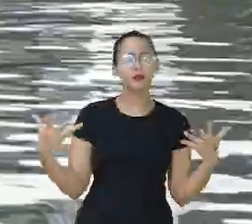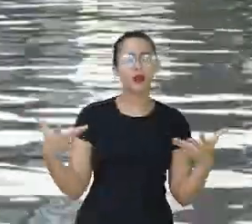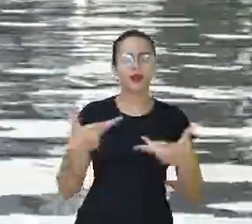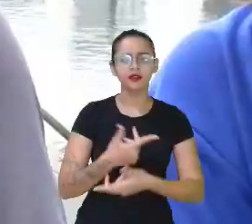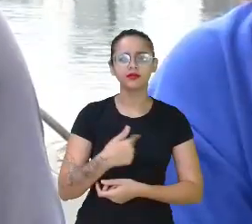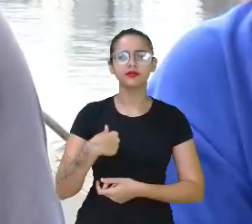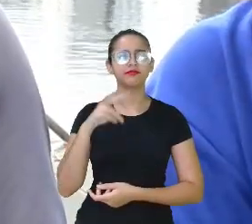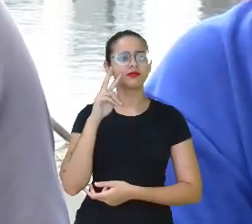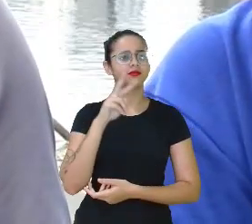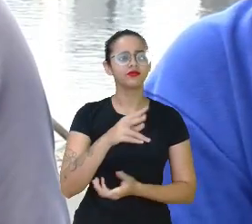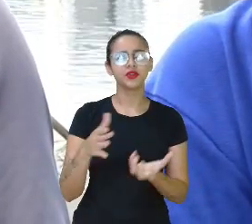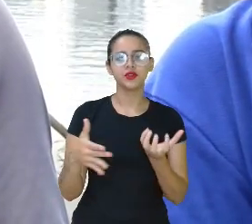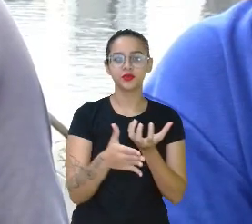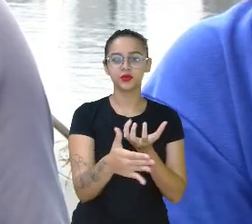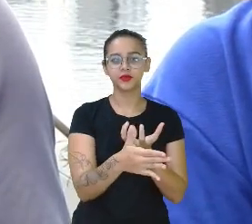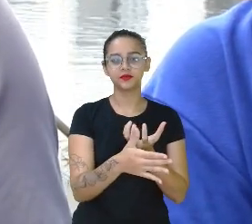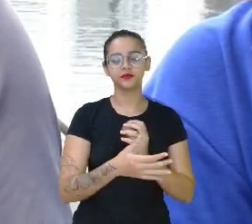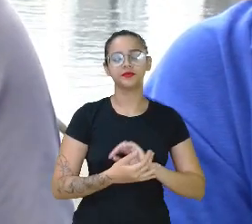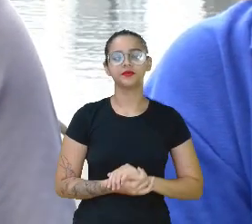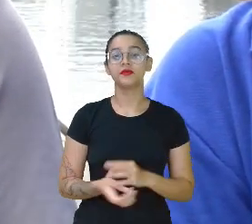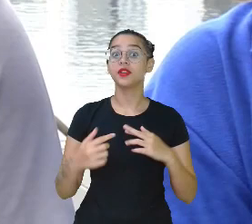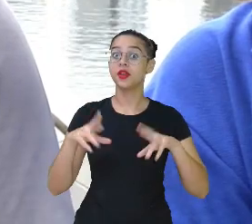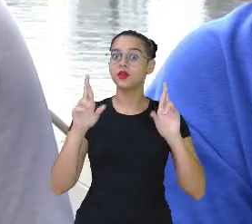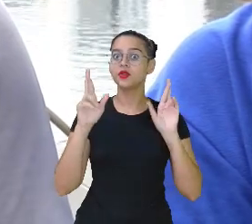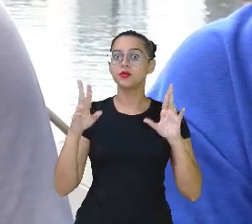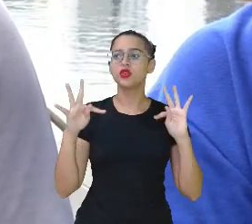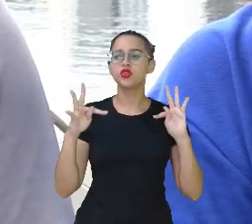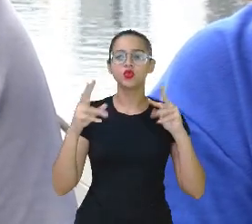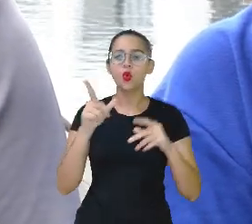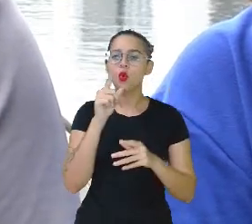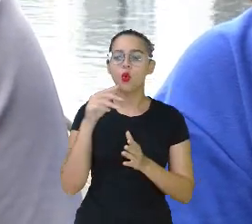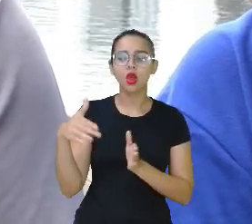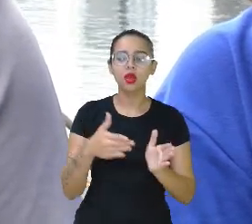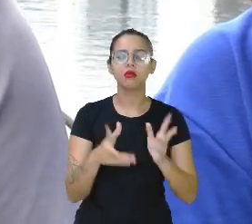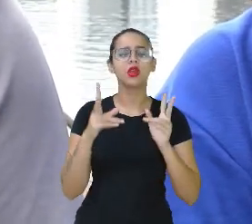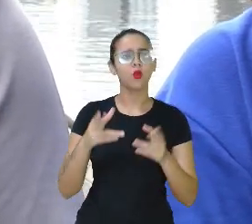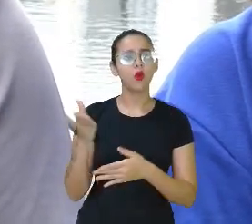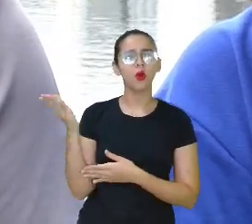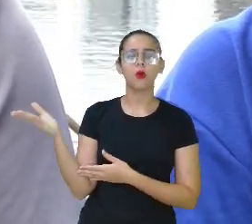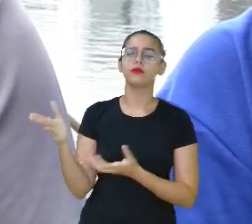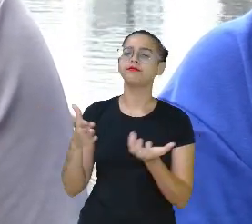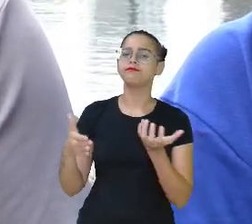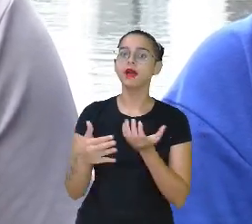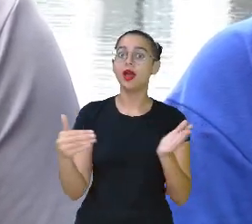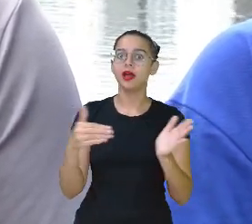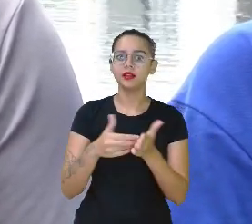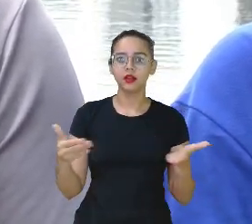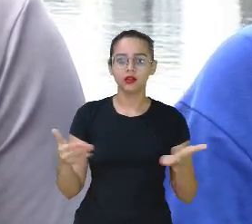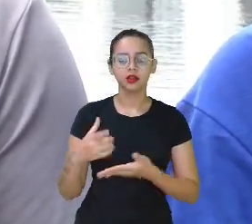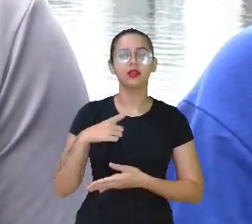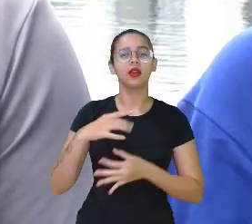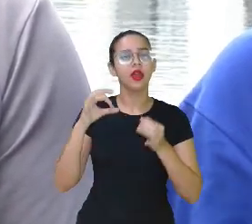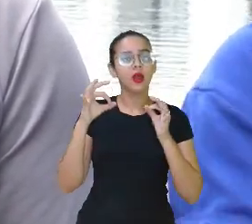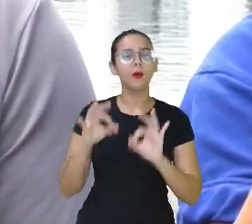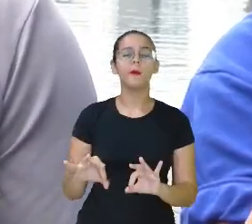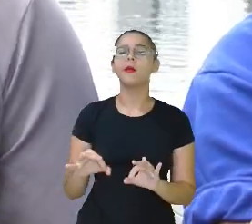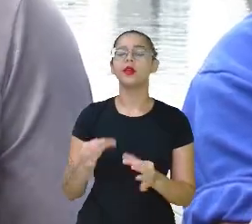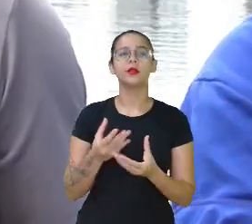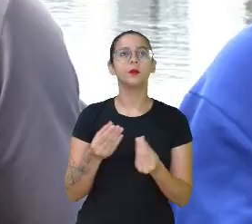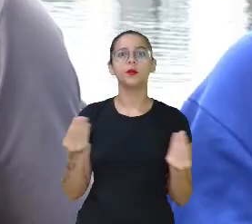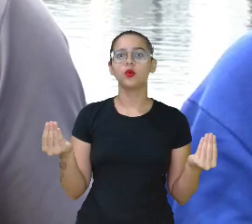que eu vejo no Capibaribe. Espero que todo o rio seja assim como esse rio é. Até agora ele tem realmente trazido assim